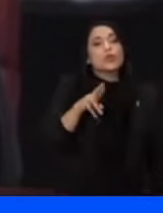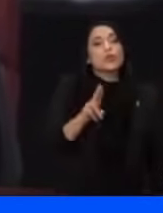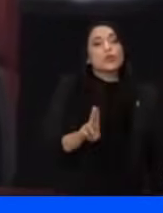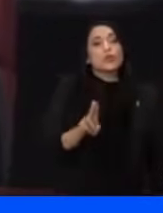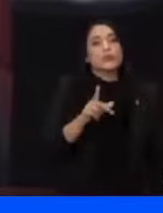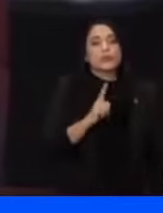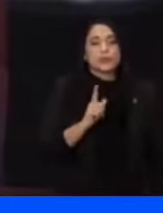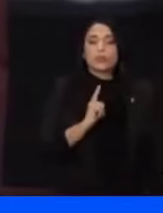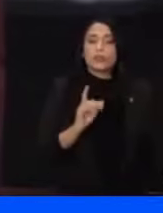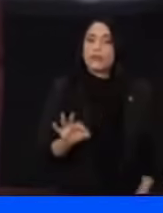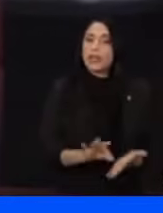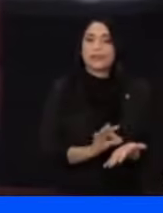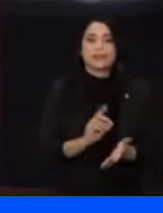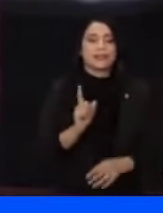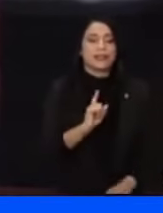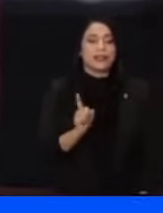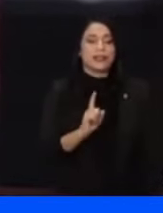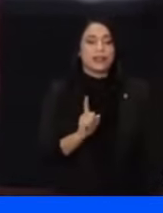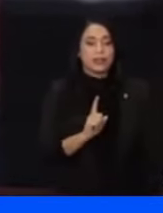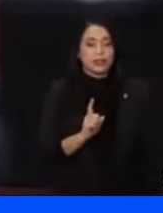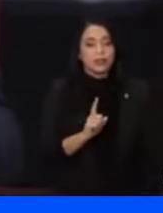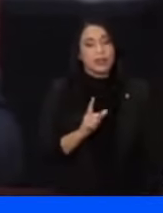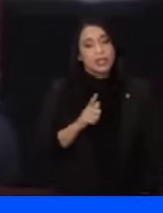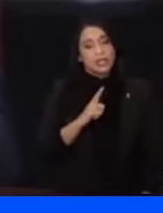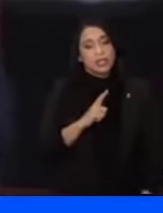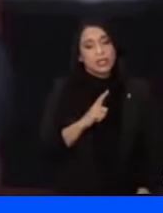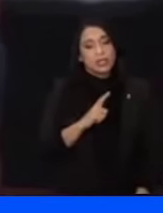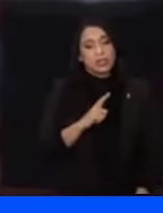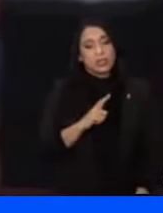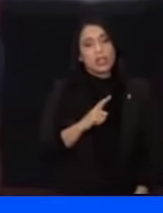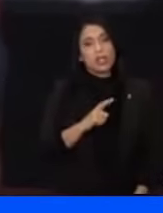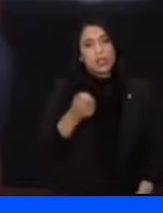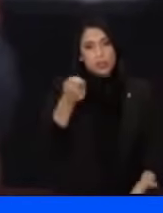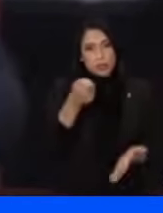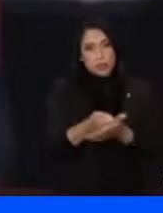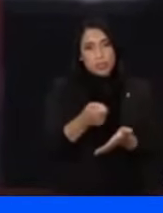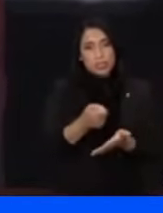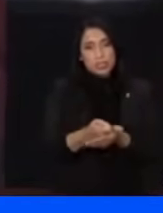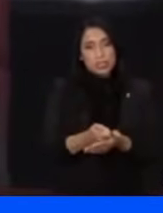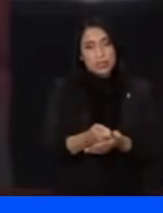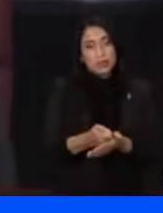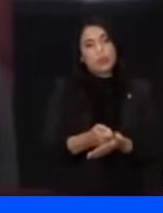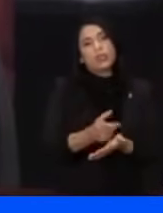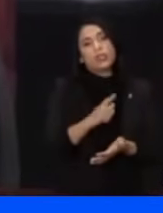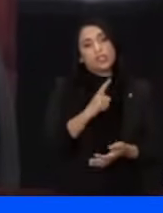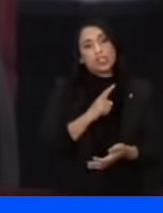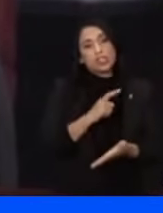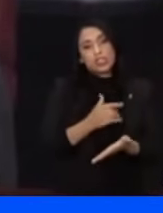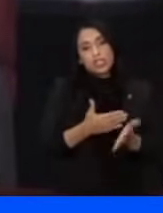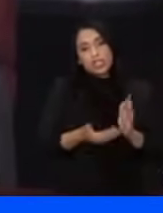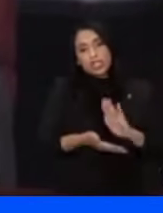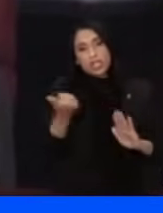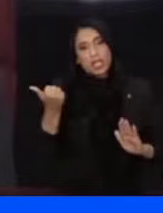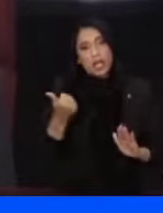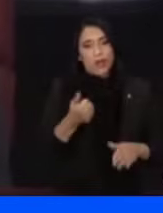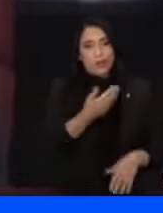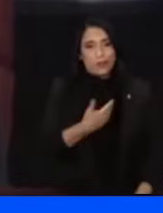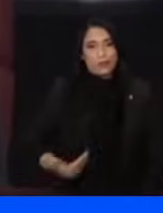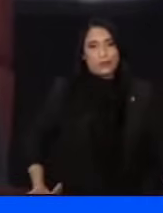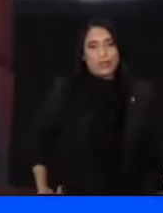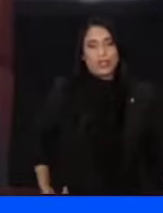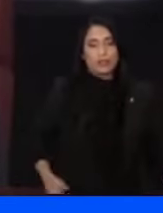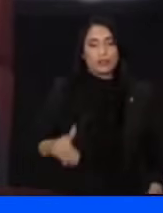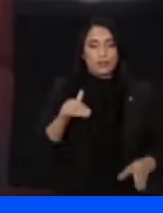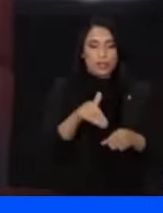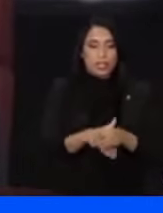arriscar. A mensagem confirma a ideia da deposição do novo governo eleito. Os indícios demonstram que